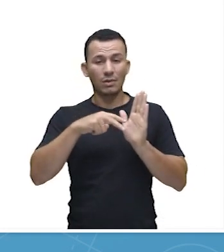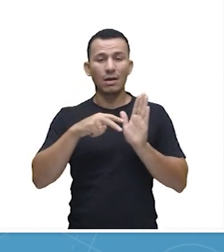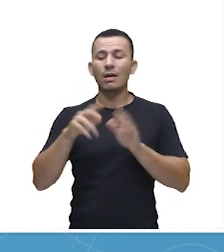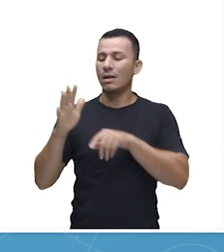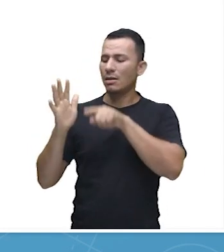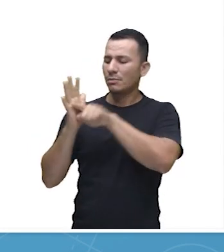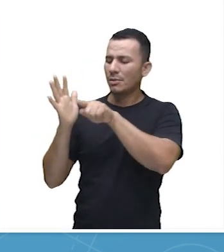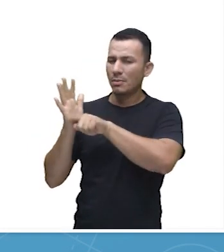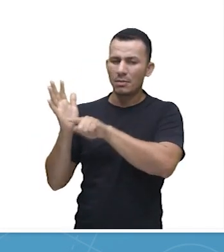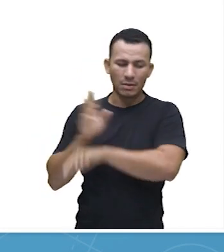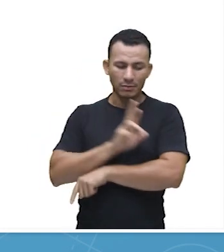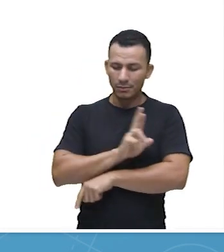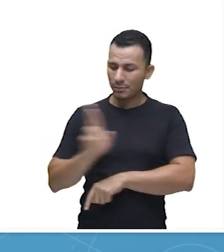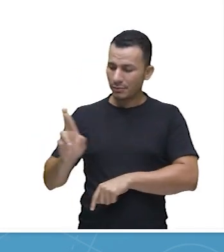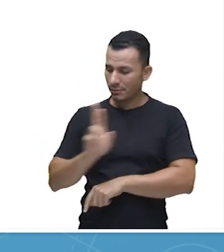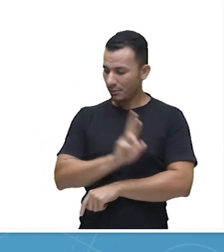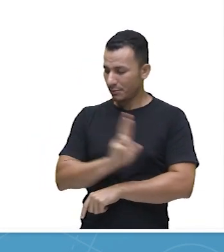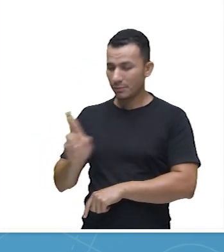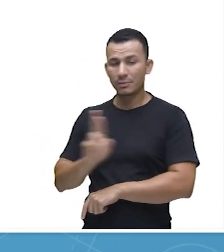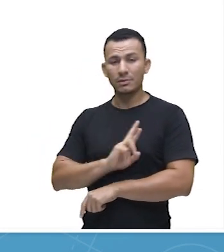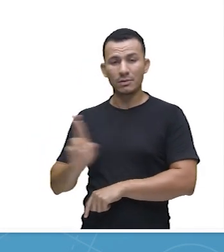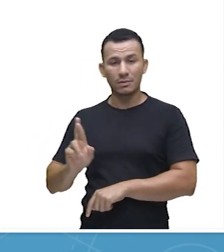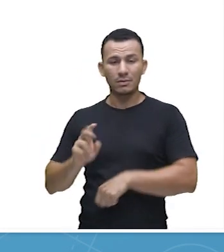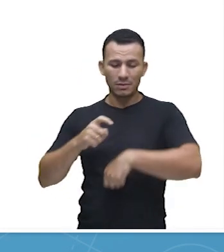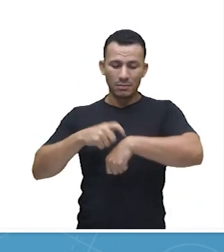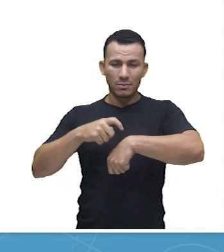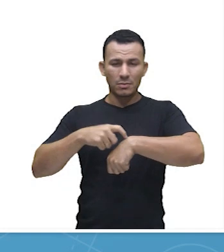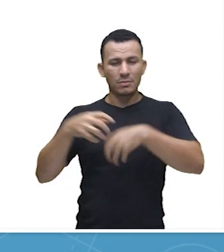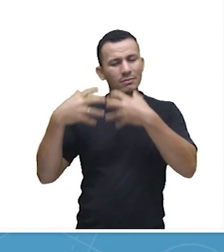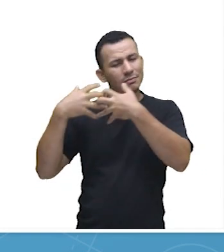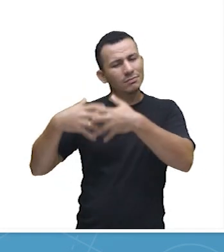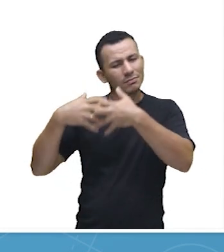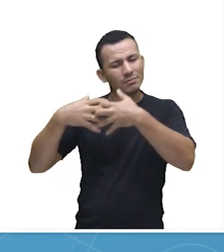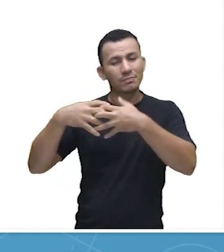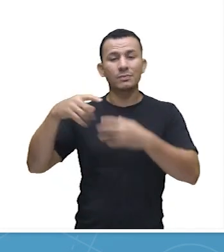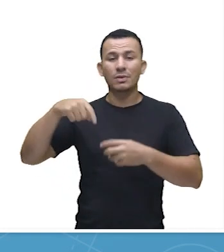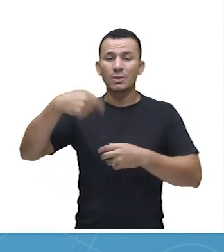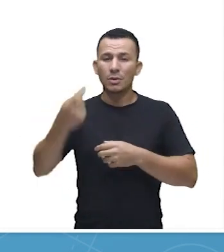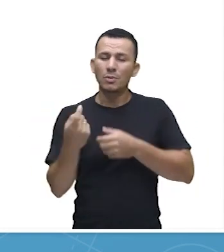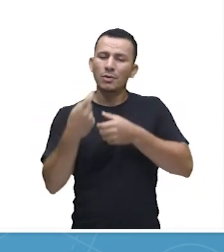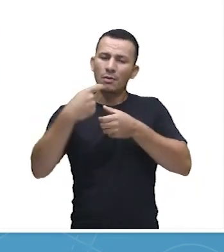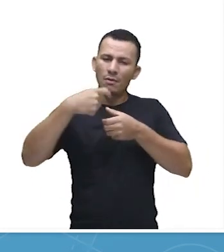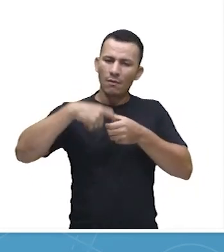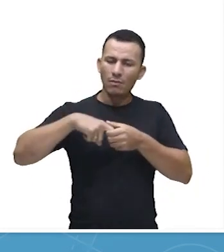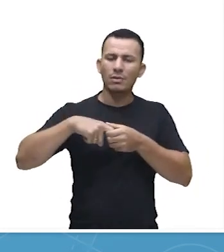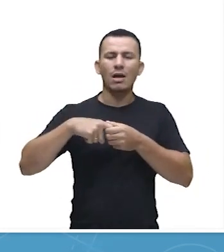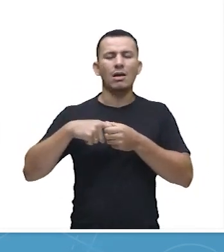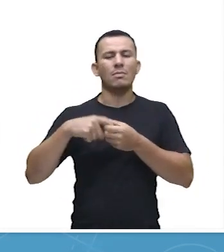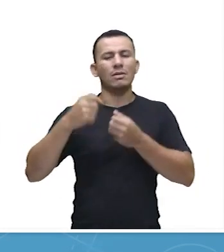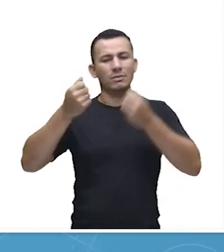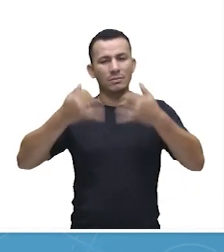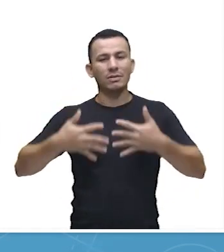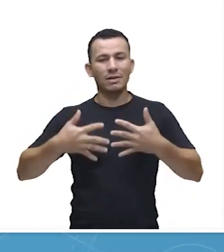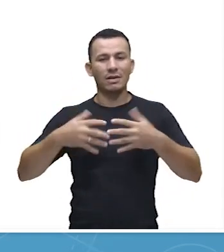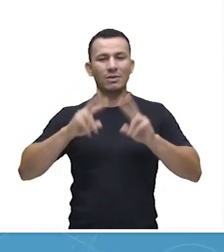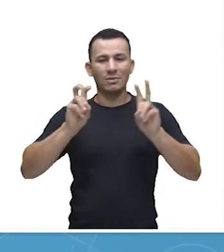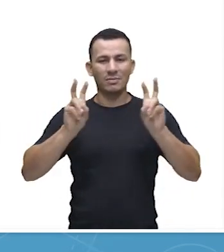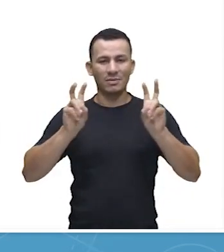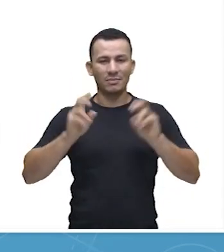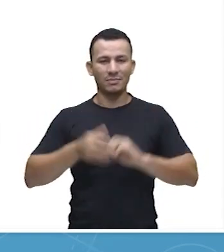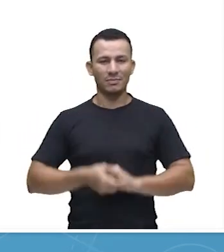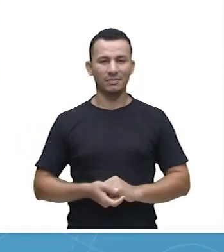à atividade. E daqui a pouco a gente vai retornar para que a gente possa comentar a questão, tá bom? Até daqui a pouco.